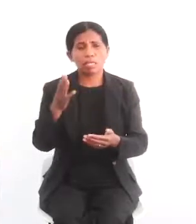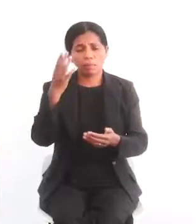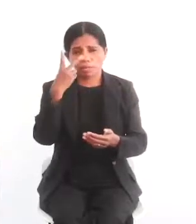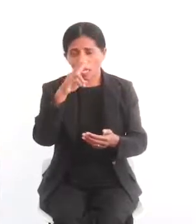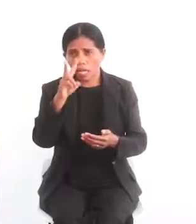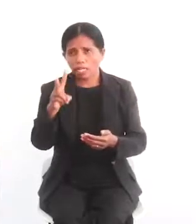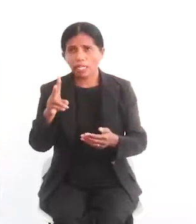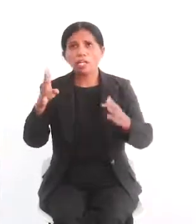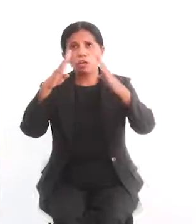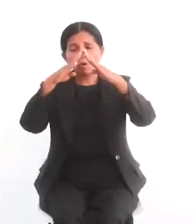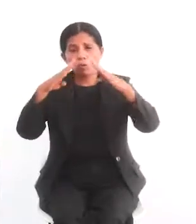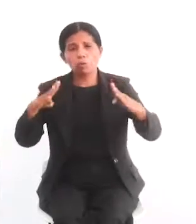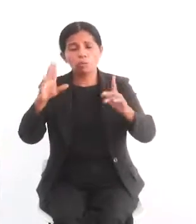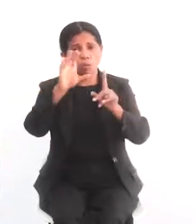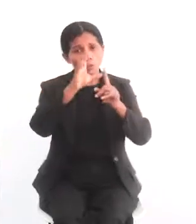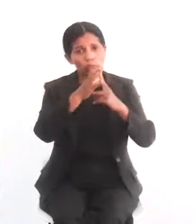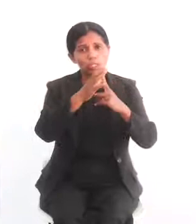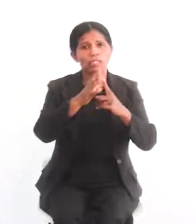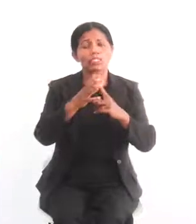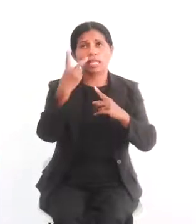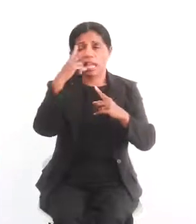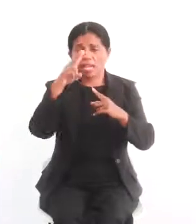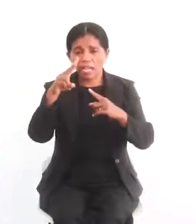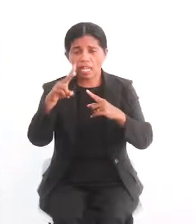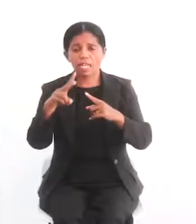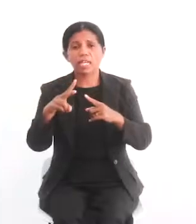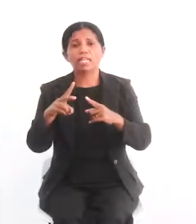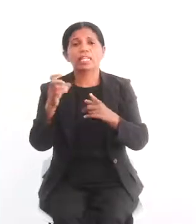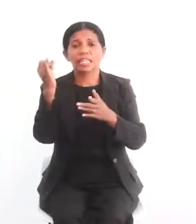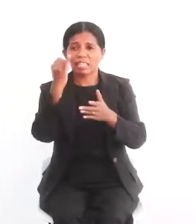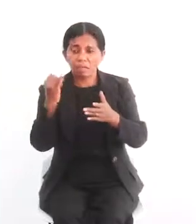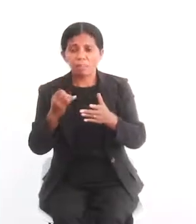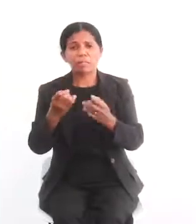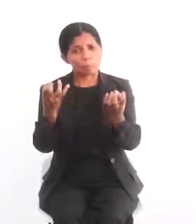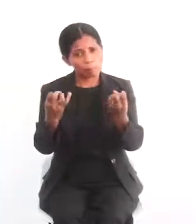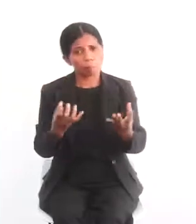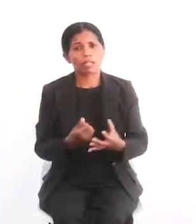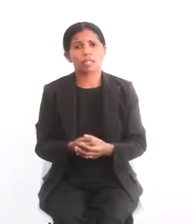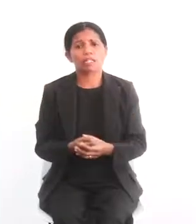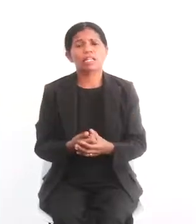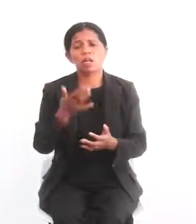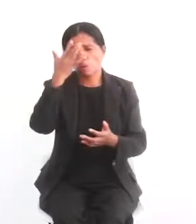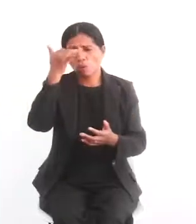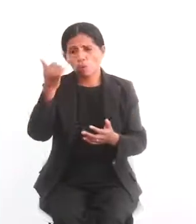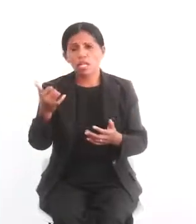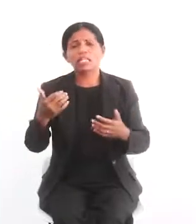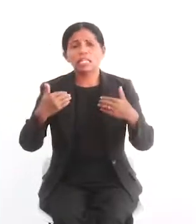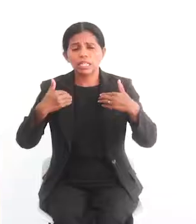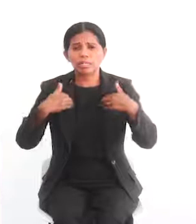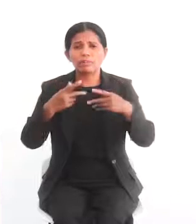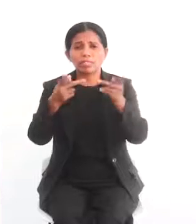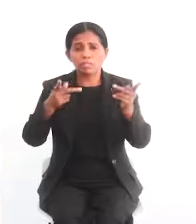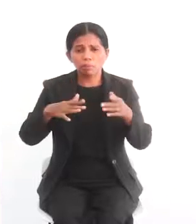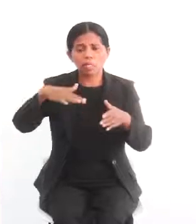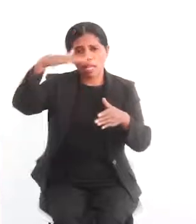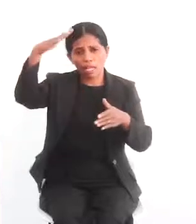umalisan iha kakuluk, ita sempre hare forma geometria sira. Atu bele komprende dia klitan, tamba sama iha torres nepeke as,